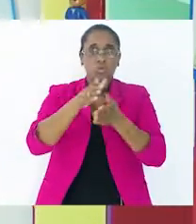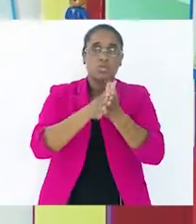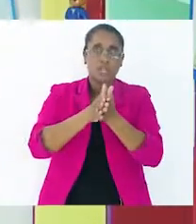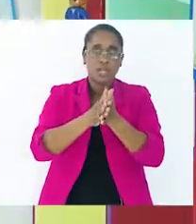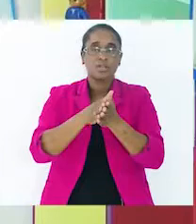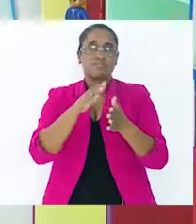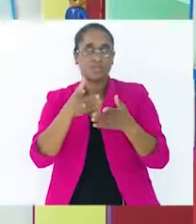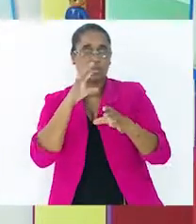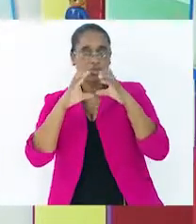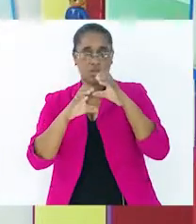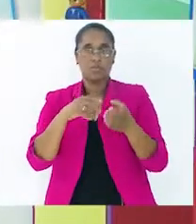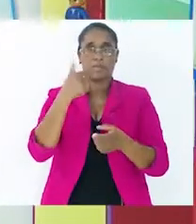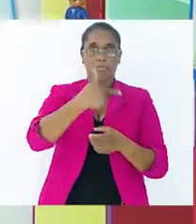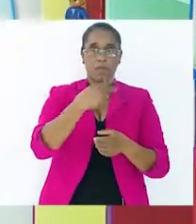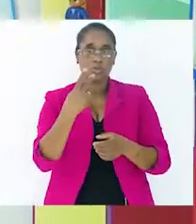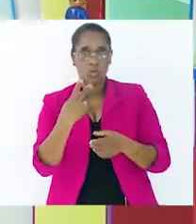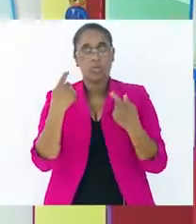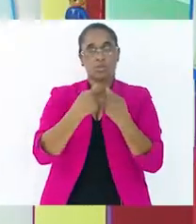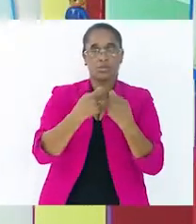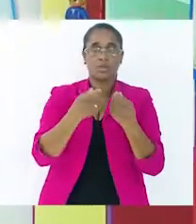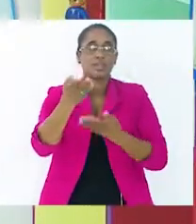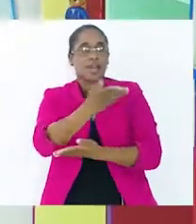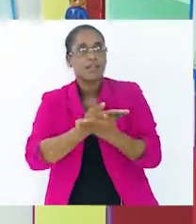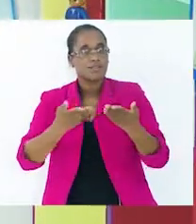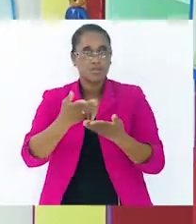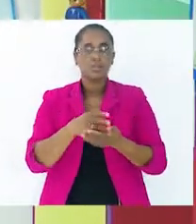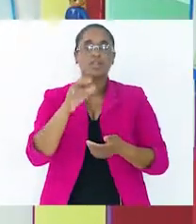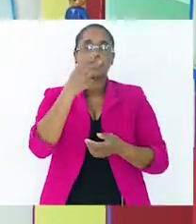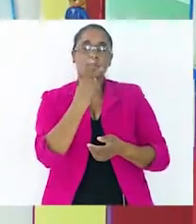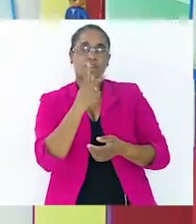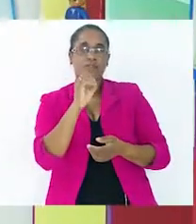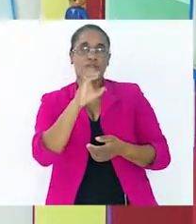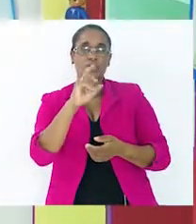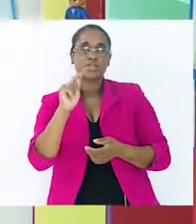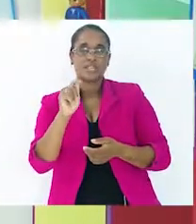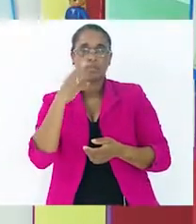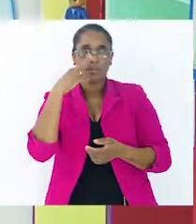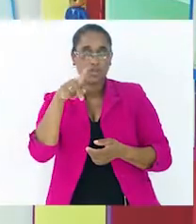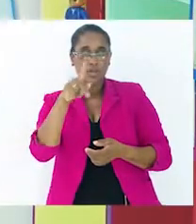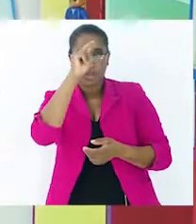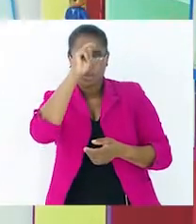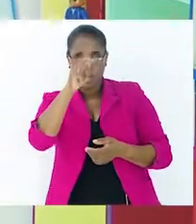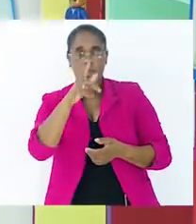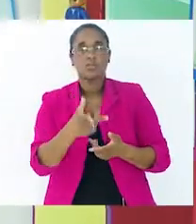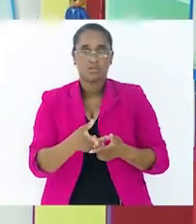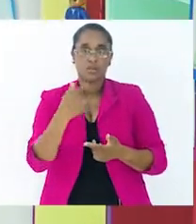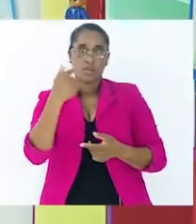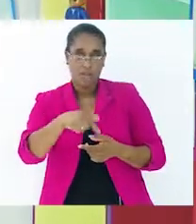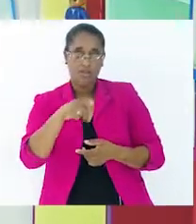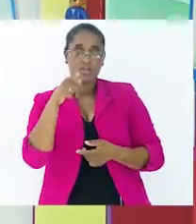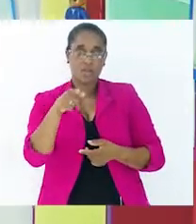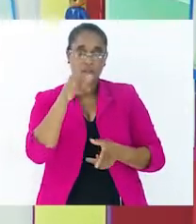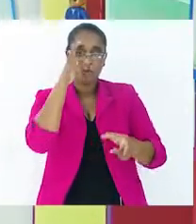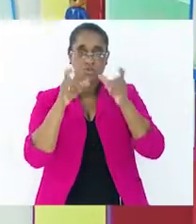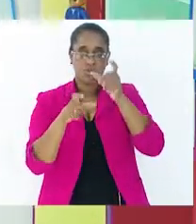tu, proximidade de relacionamento, e o você para mostrar o respeito e a consideração que deves ter para